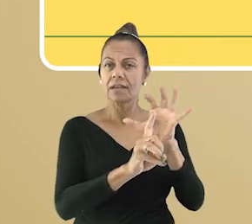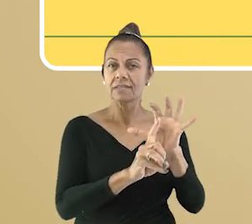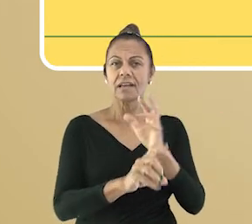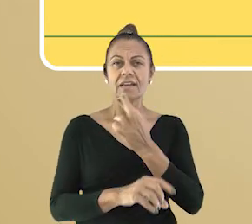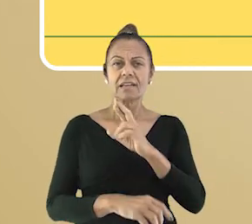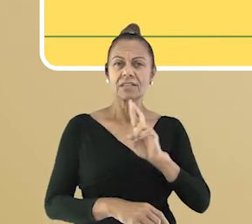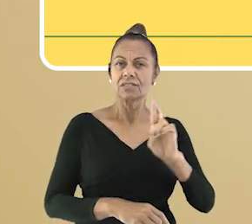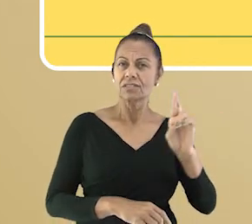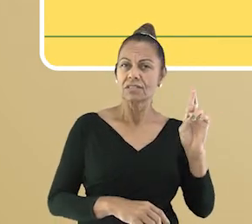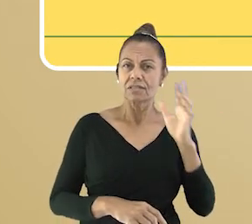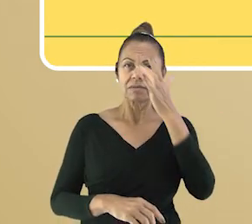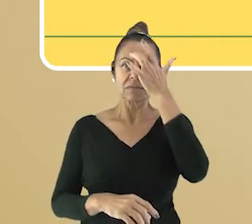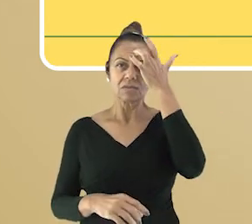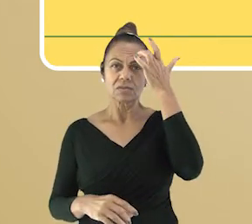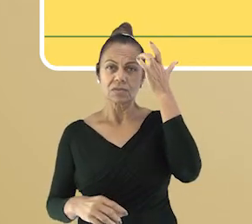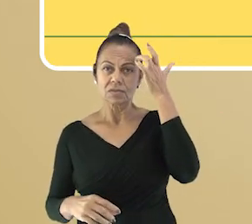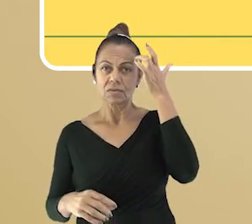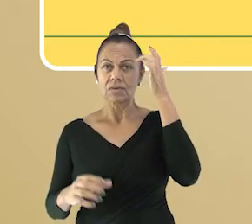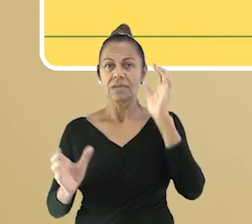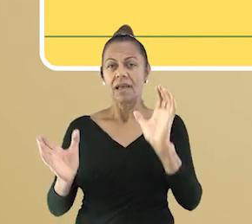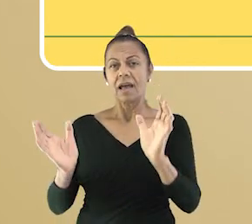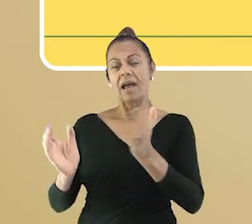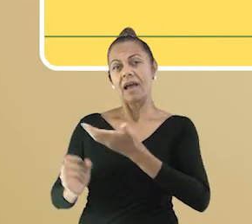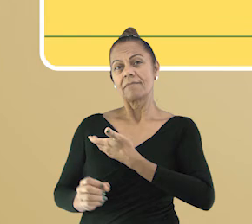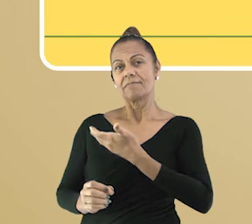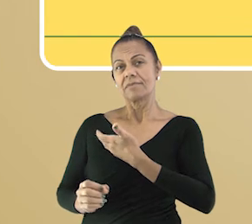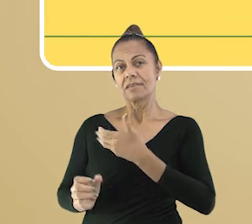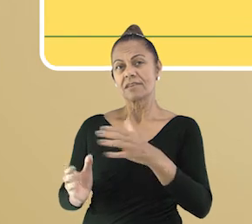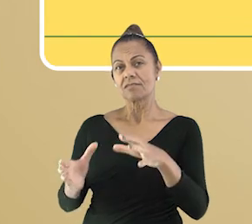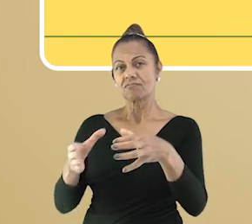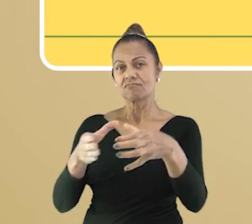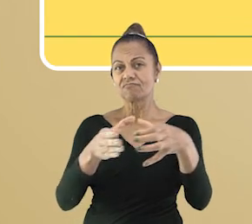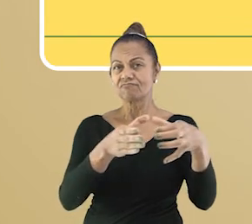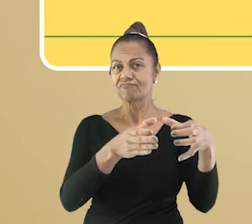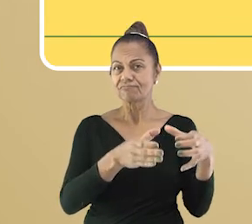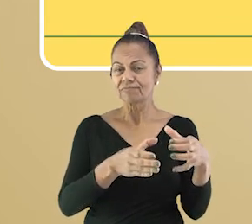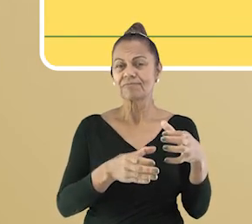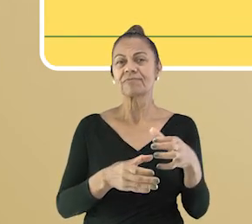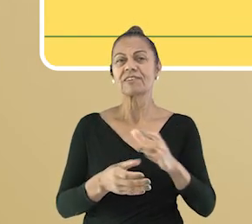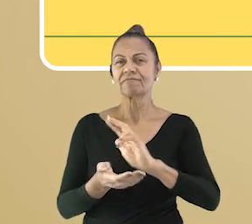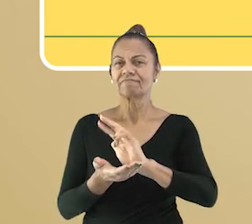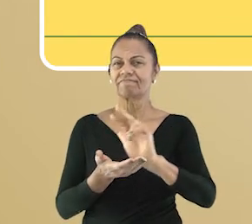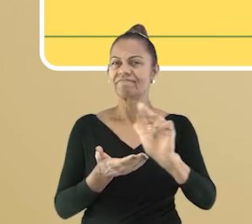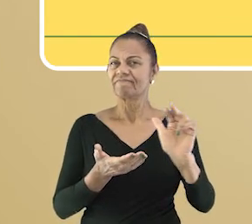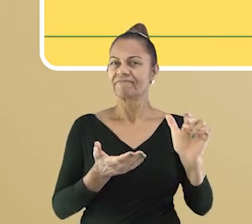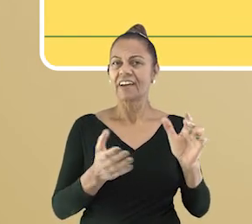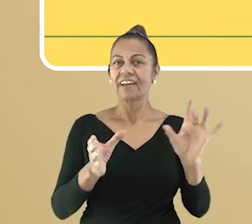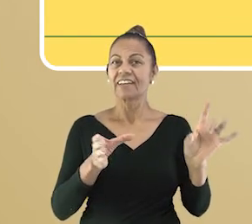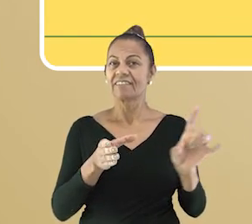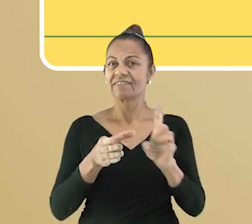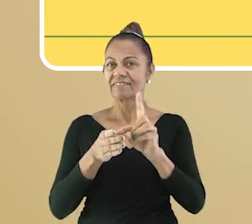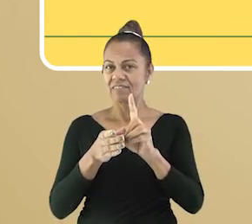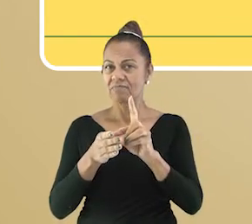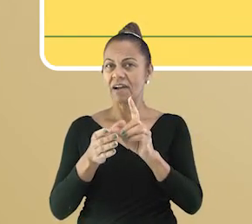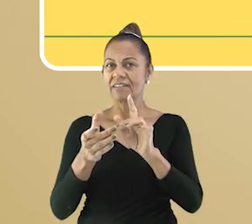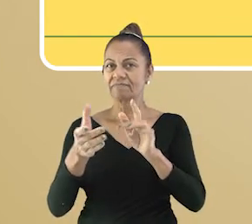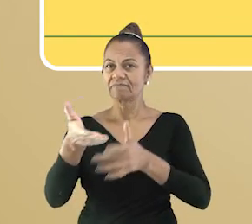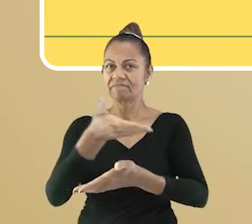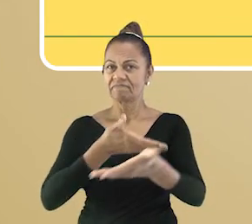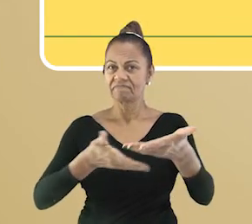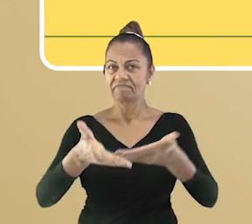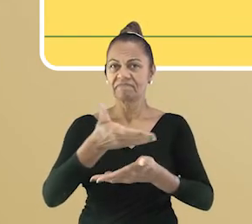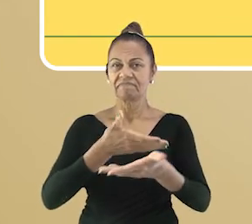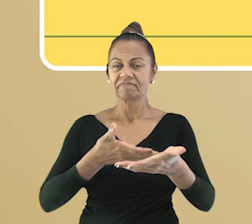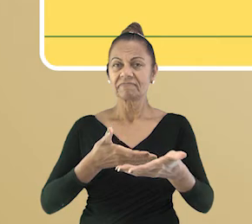se identifica, entre outras coisas que fazem parte da comunidade. A cultura influencia os hábitos e